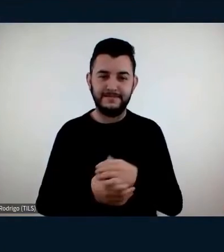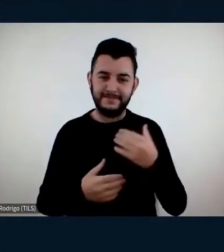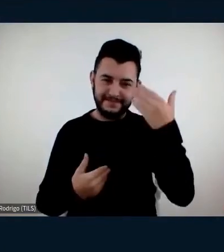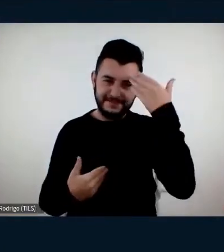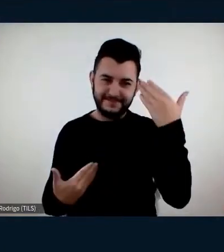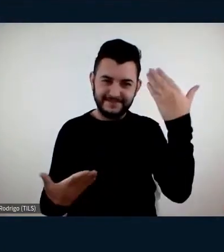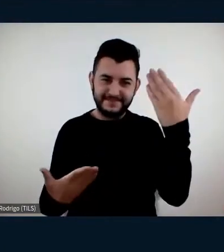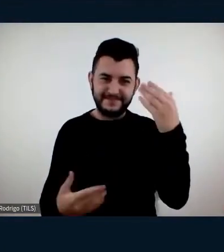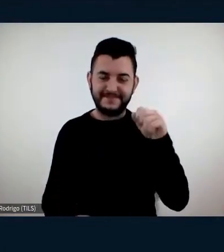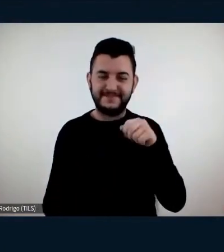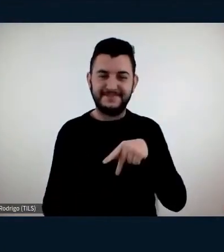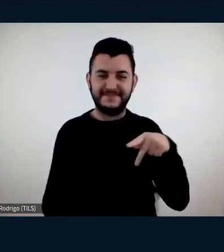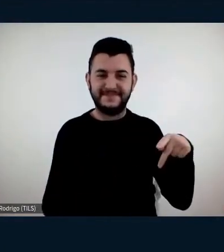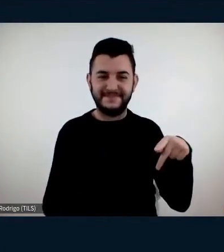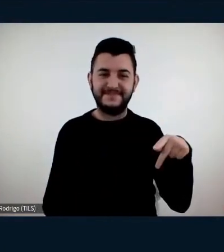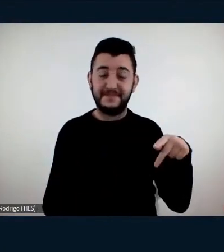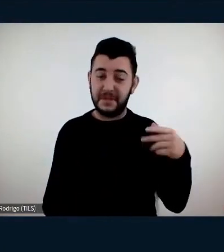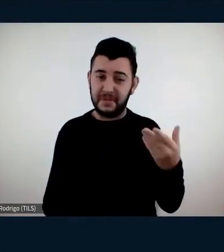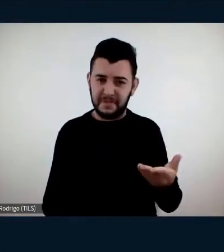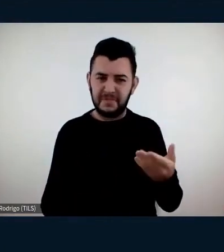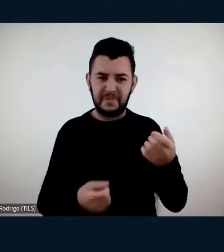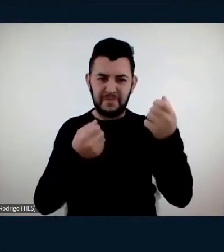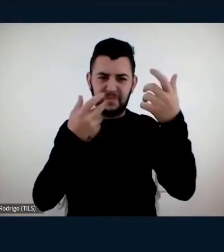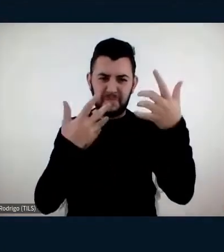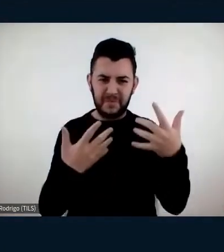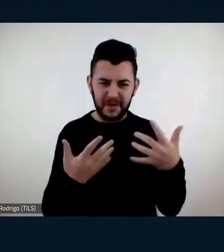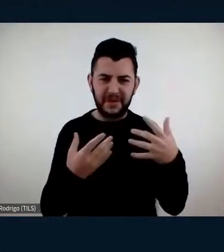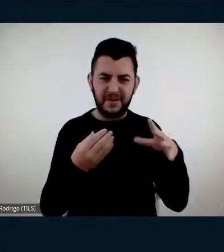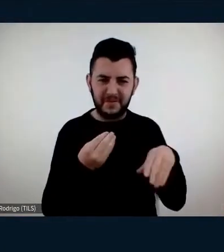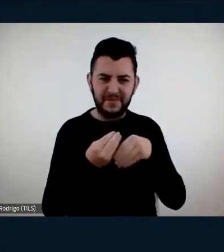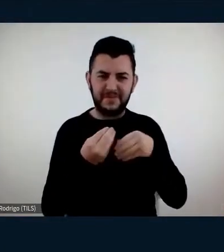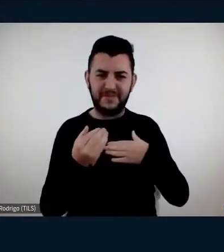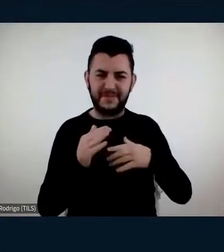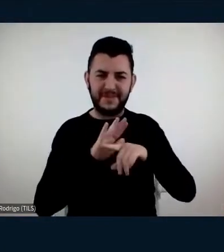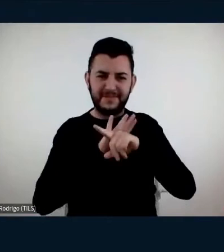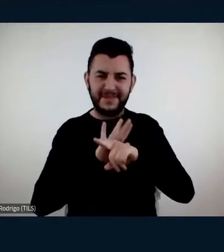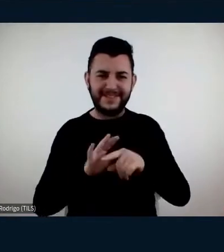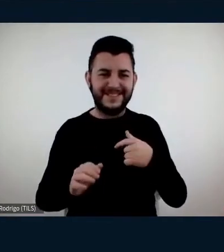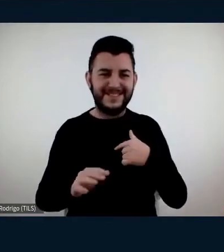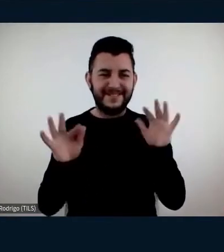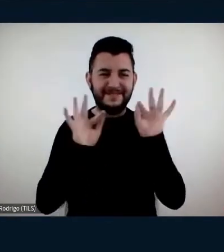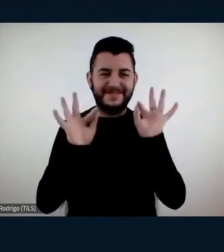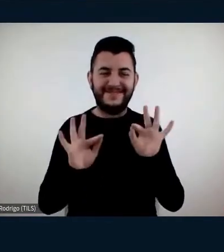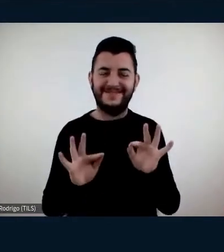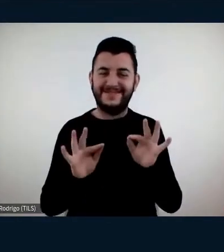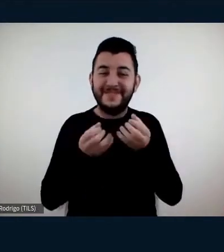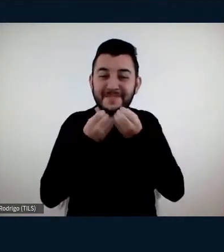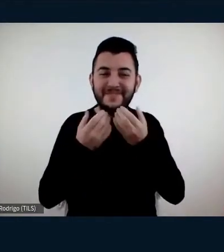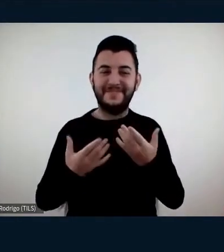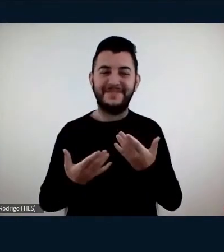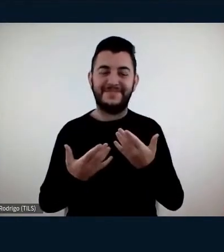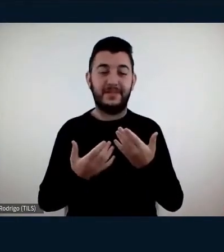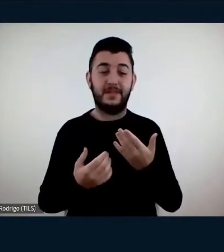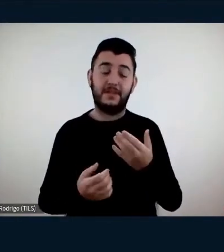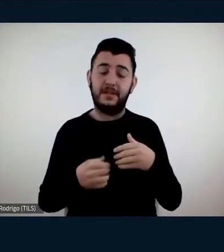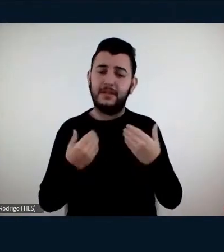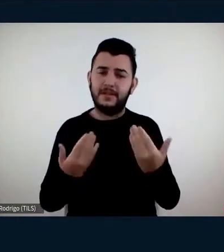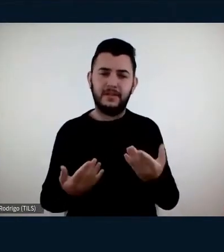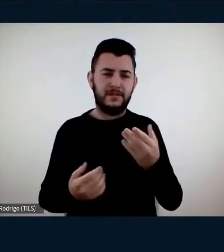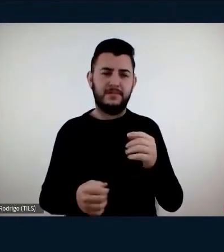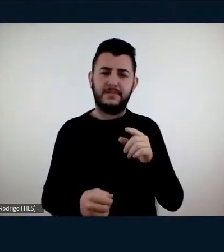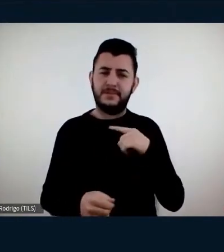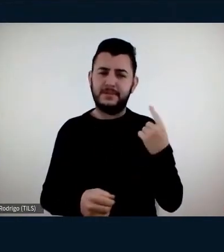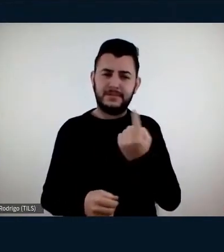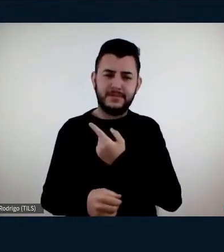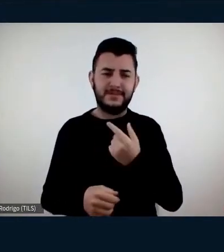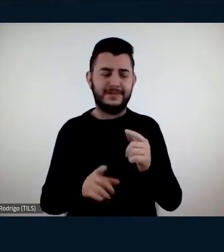Obrigada, professora, pelas suas considerações, fico muito feliz. Bom, a gente sempre passa o texto por